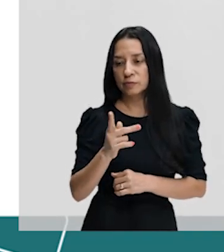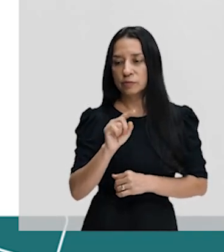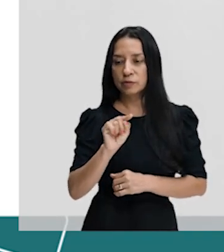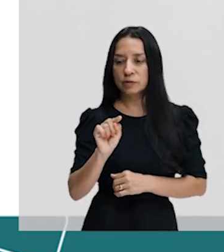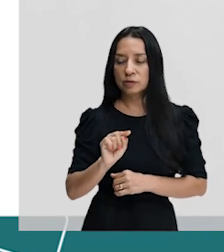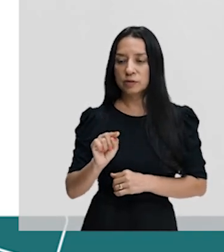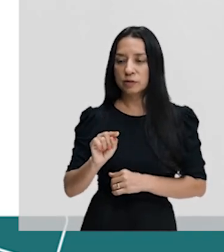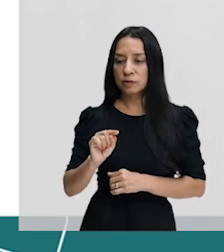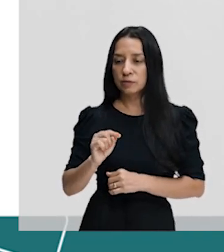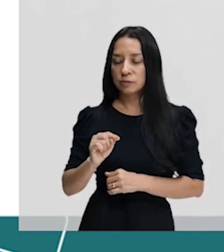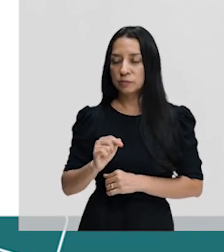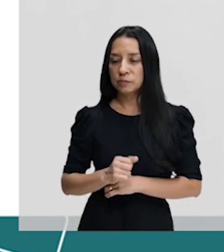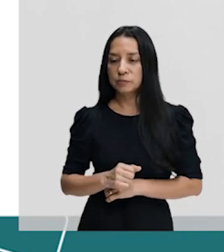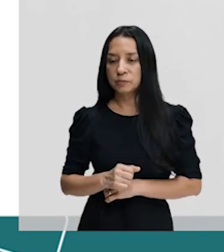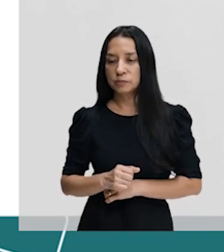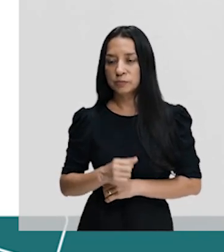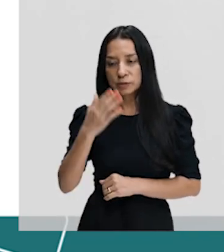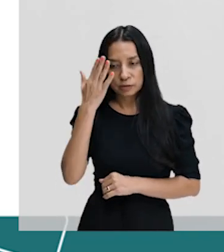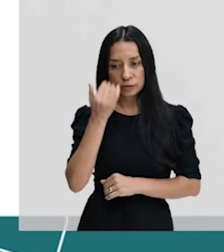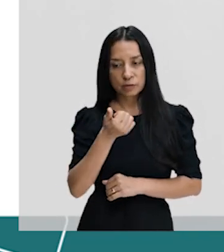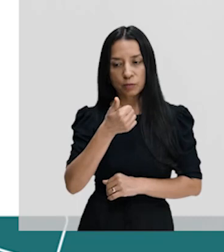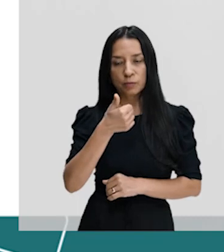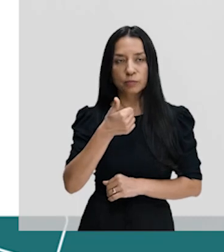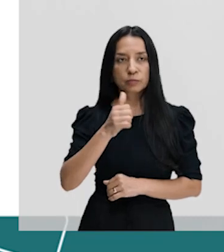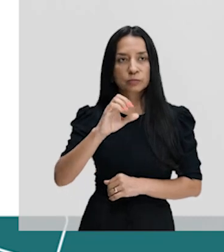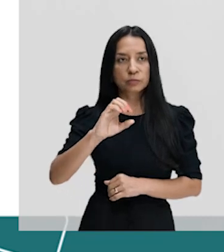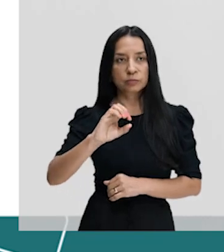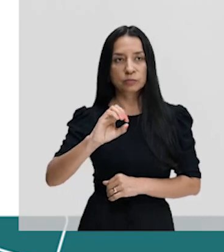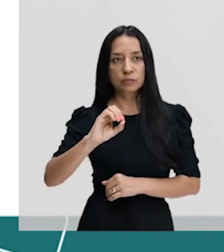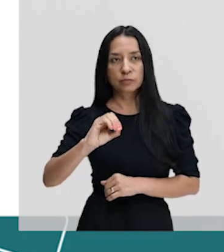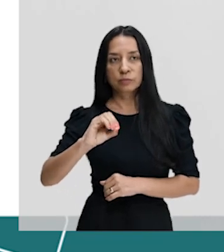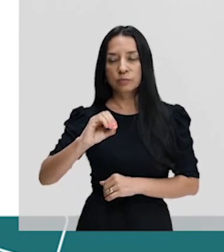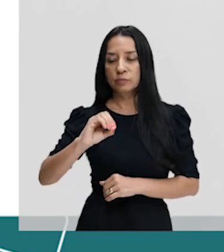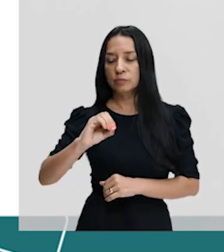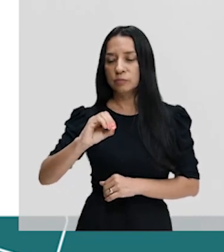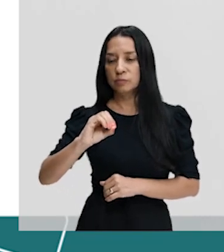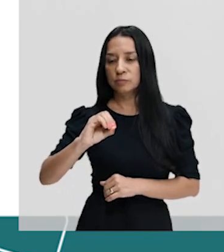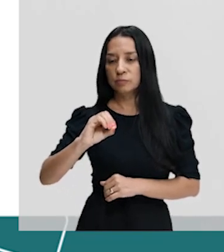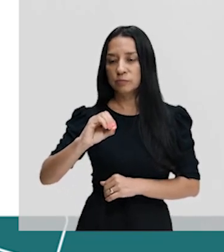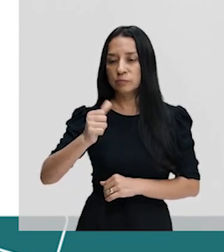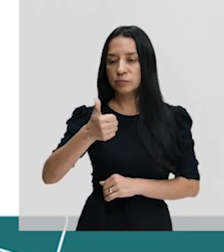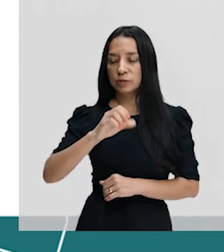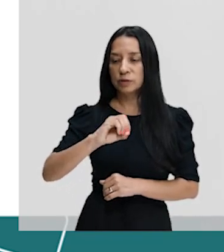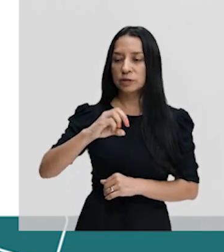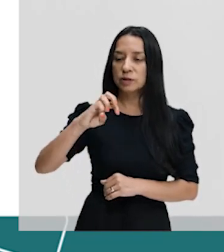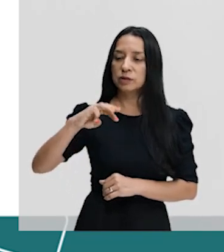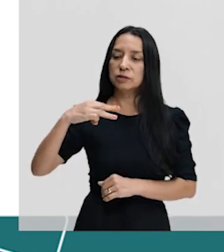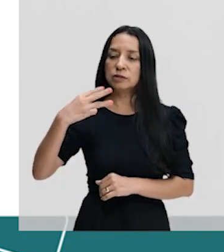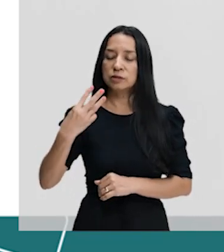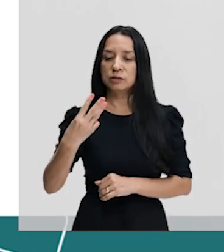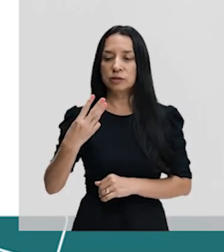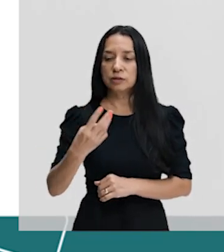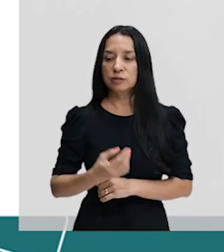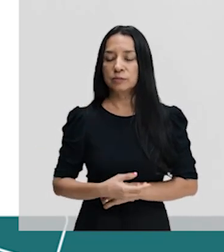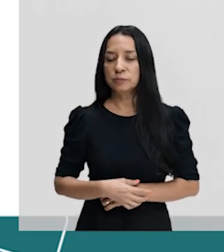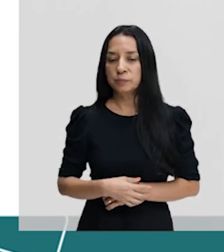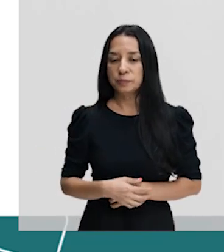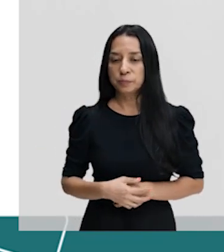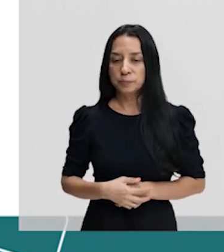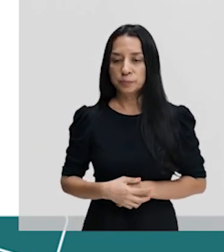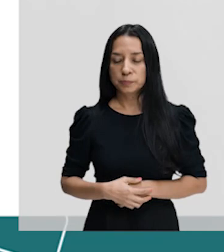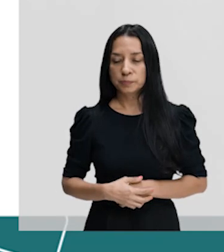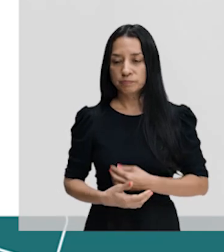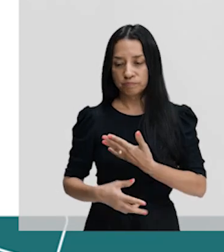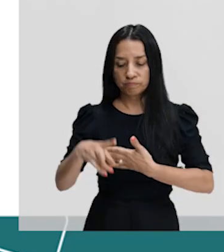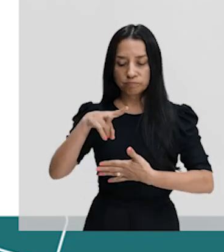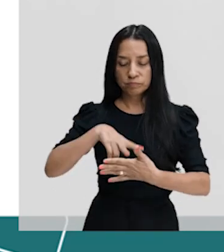10 a terceira Então vai dar 20 mil hertz considerando que a velocidade do som no